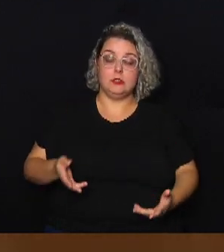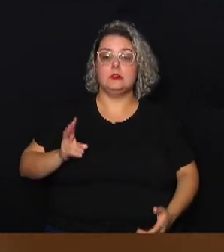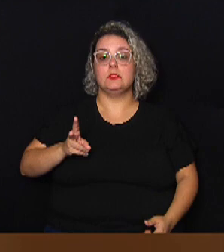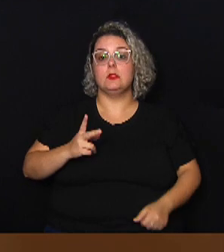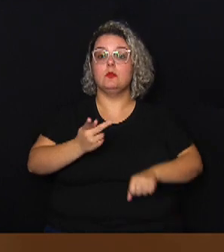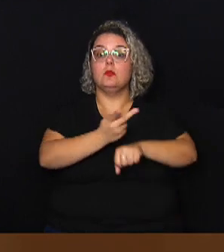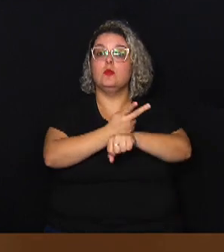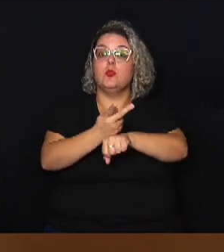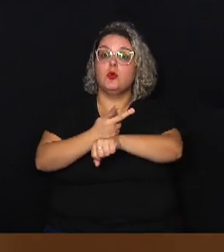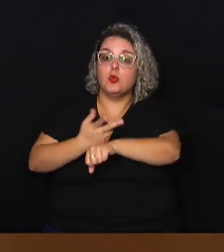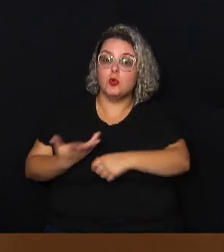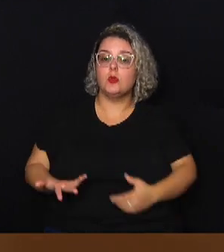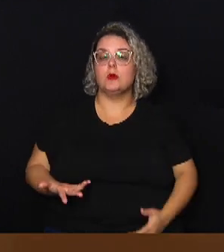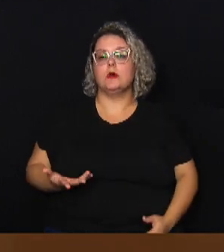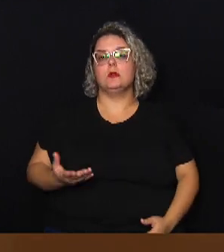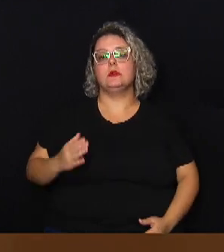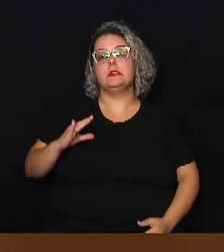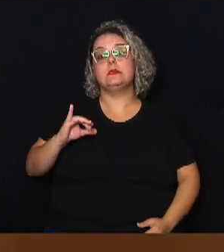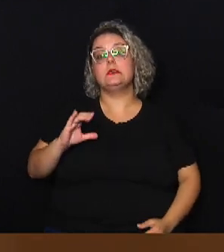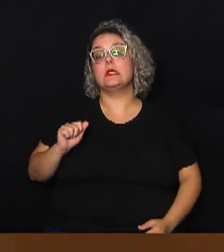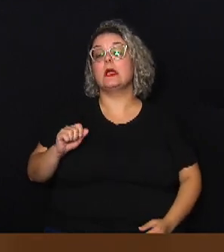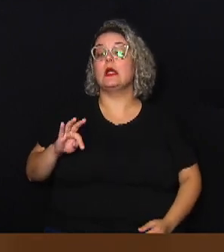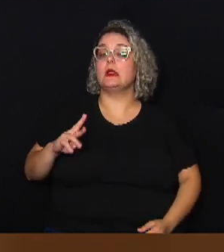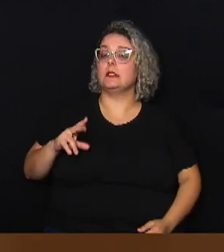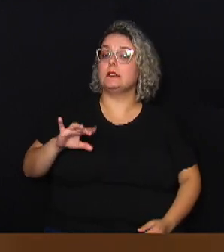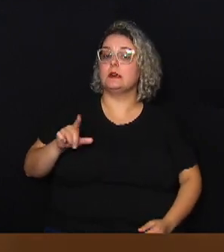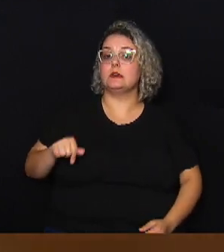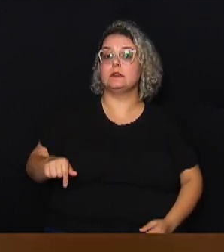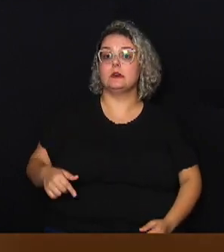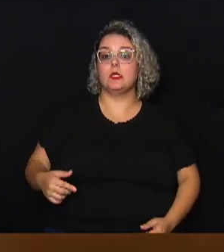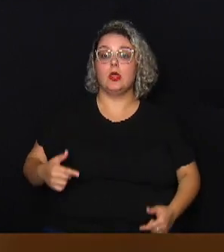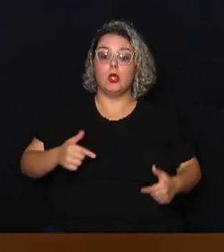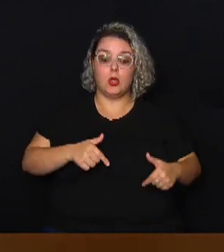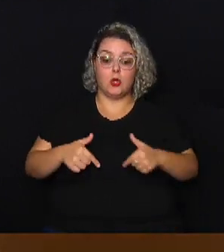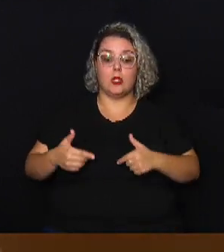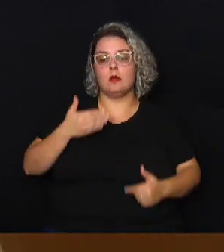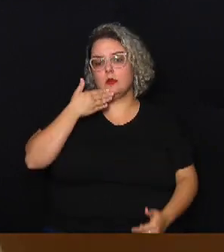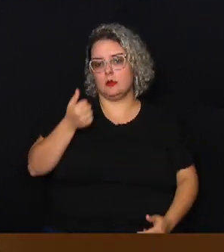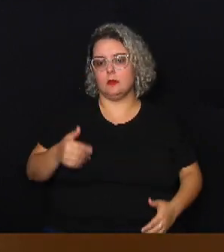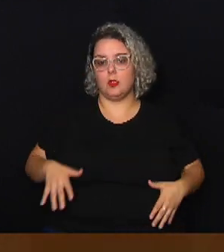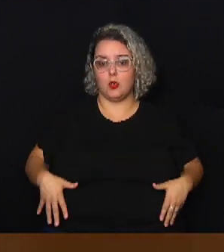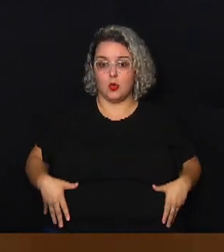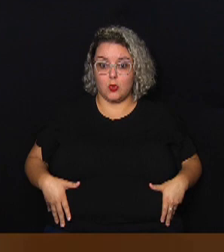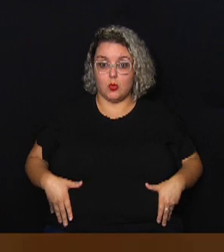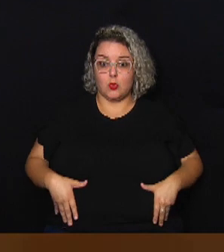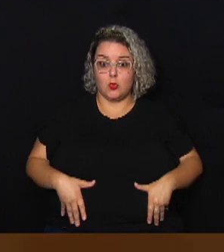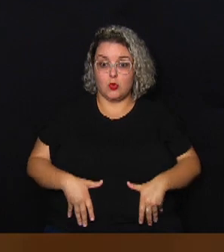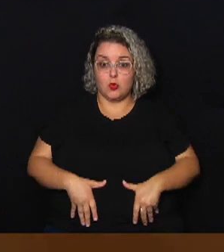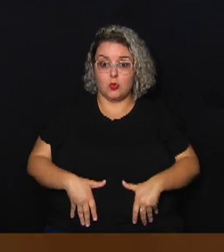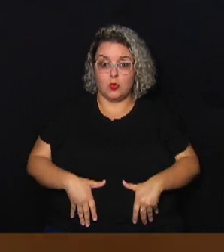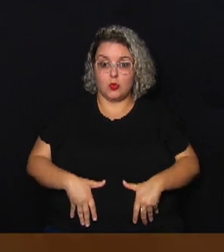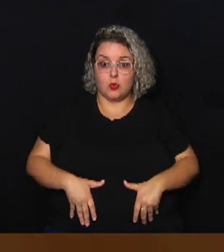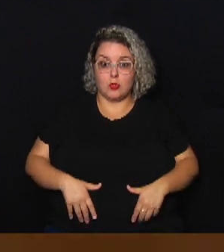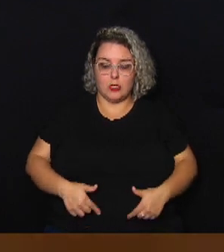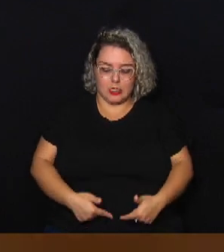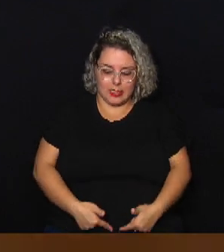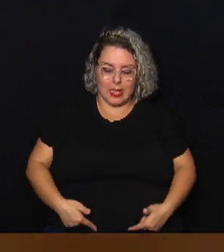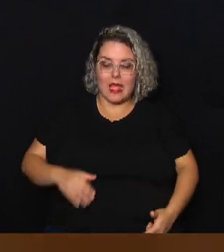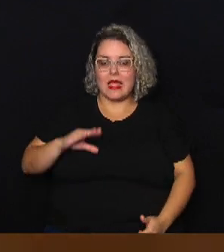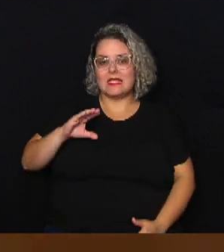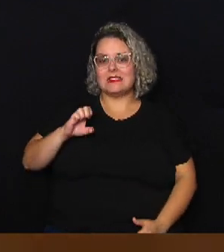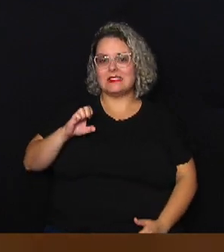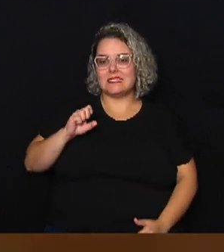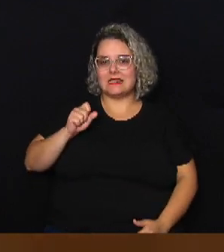procurando cicatrizes em localizações mais aceitáveis. No abdômen, a gente coloca na altura da cesárea, exatamente para